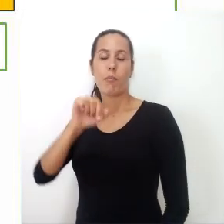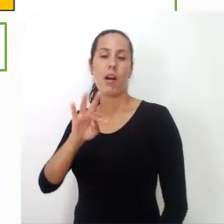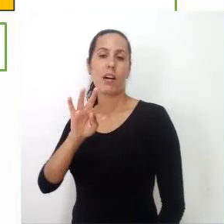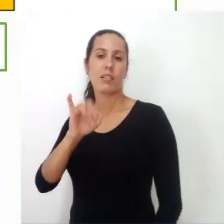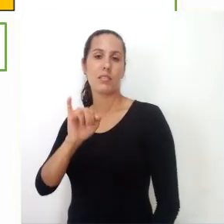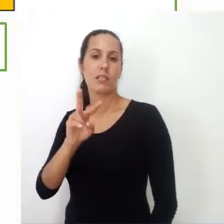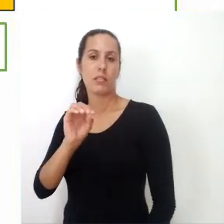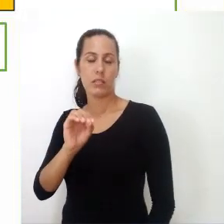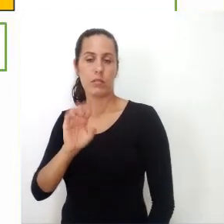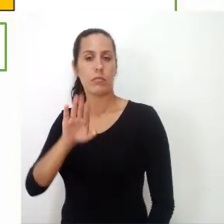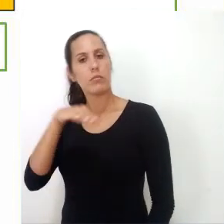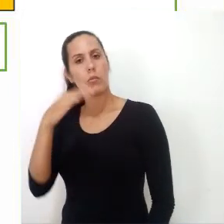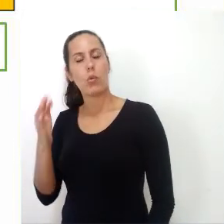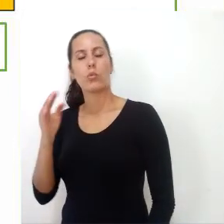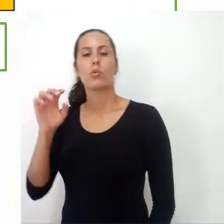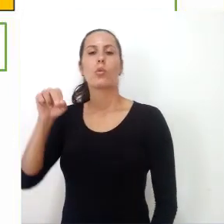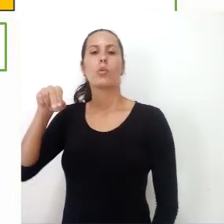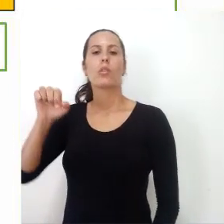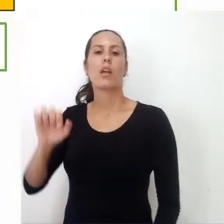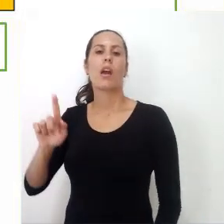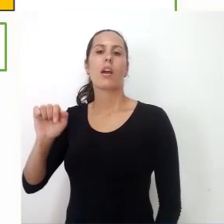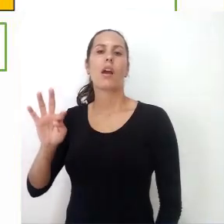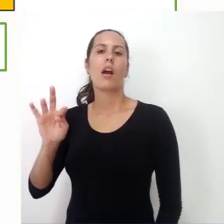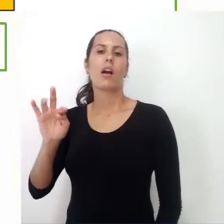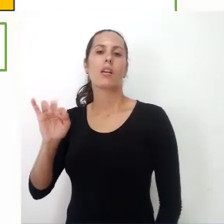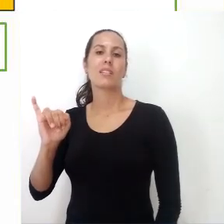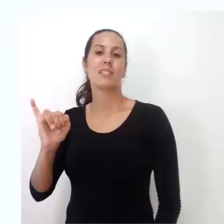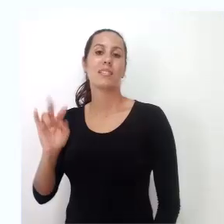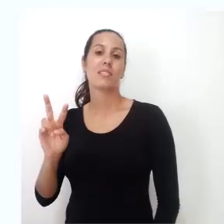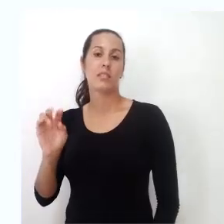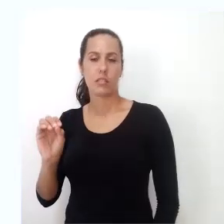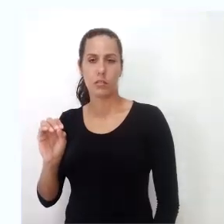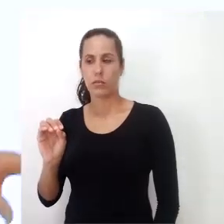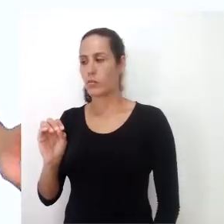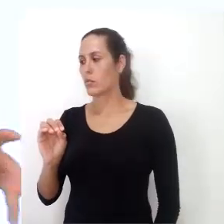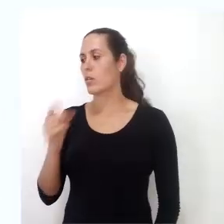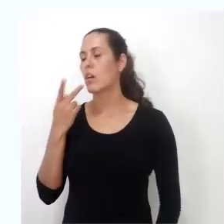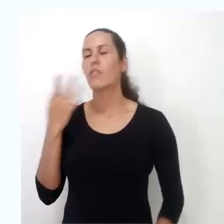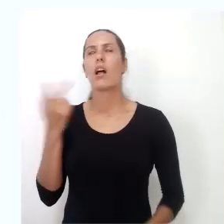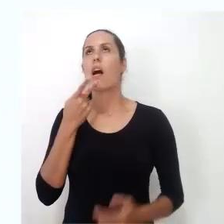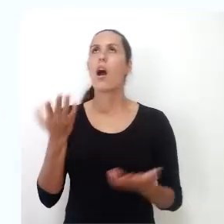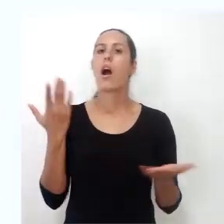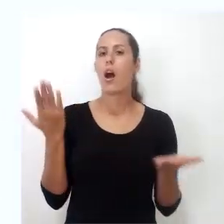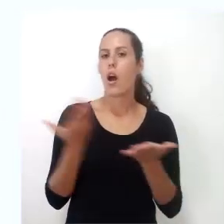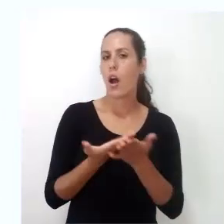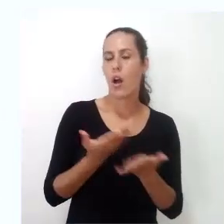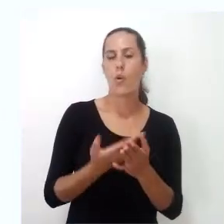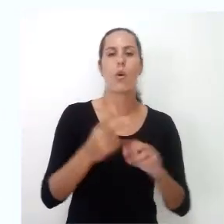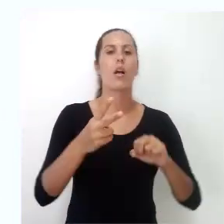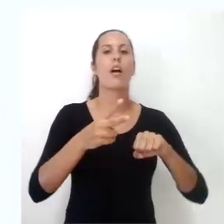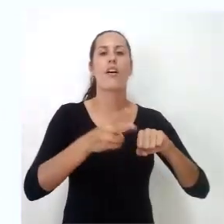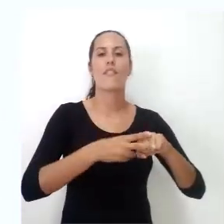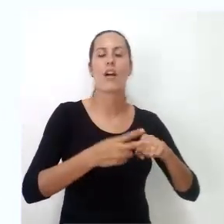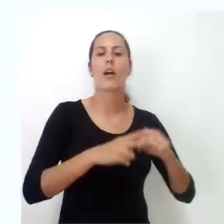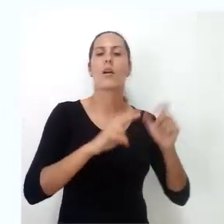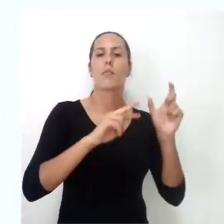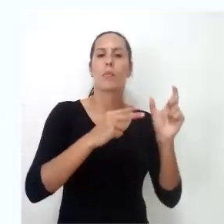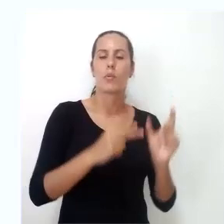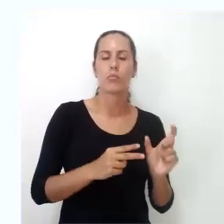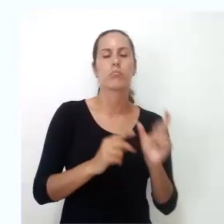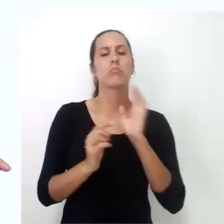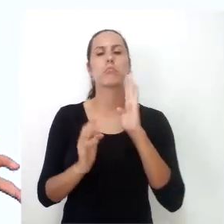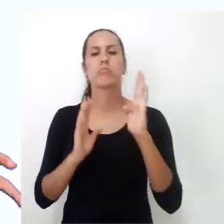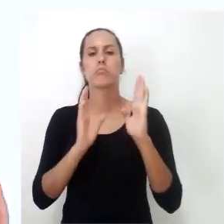imperativo negativo, quando o professor em sala de aula falasse, hoje teremos aula sobre o verbo no